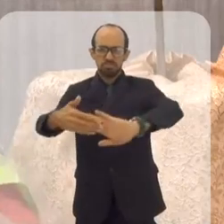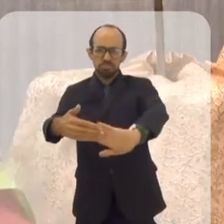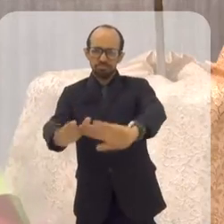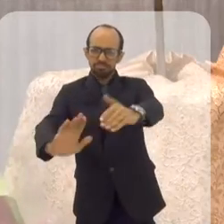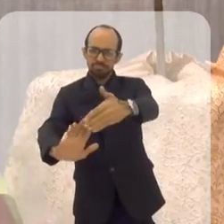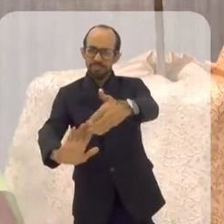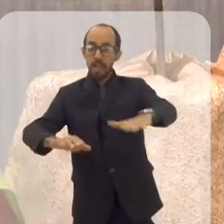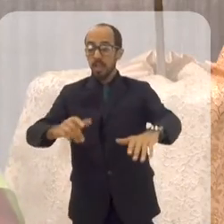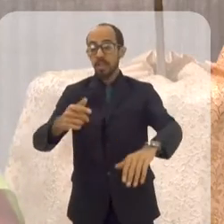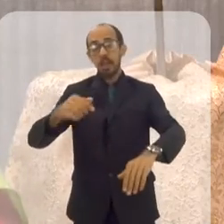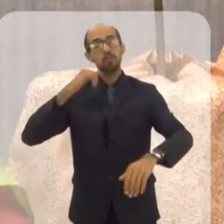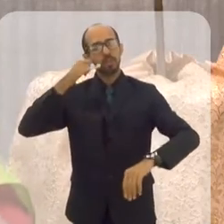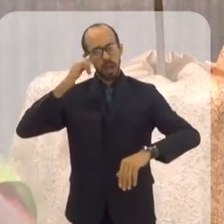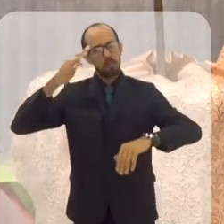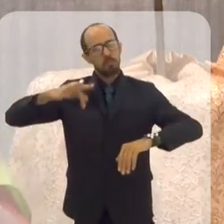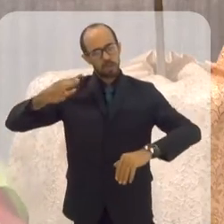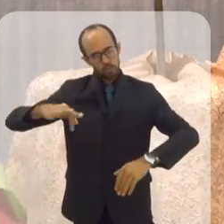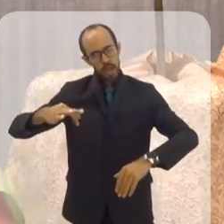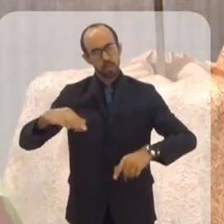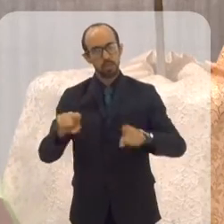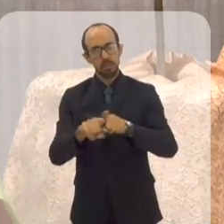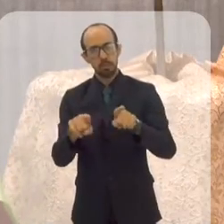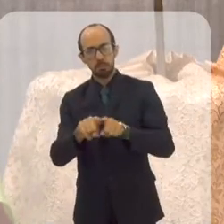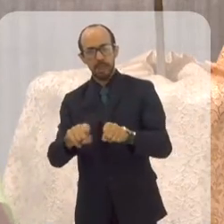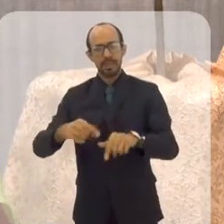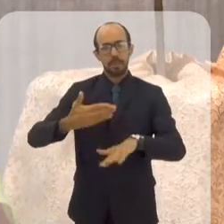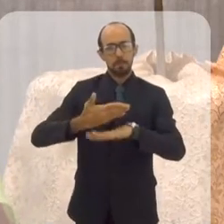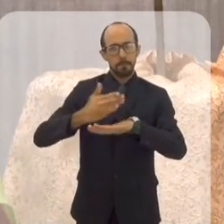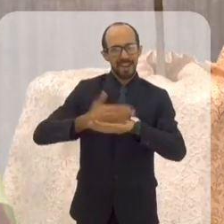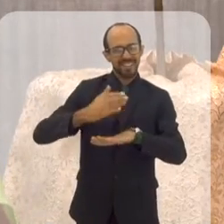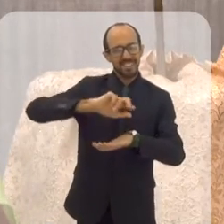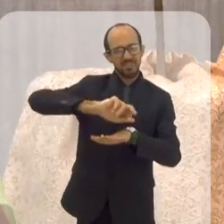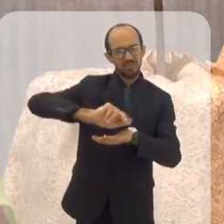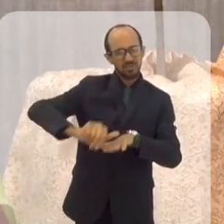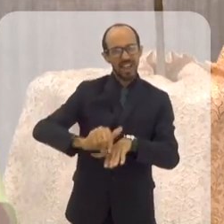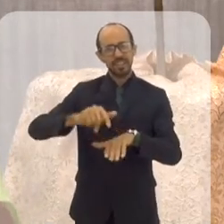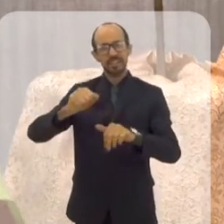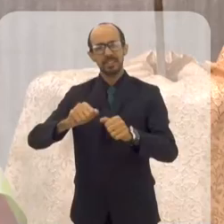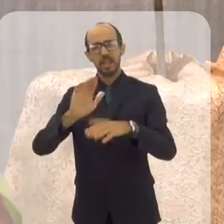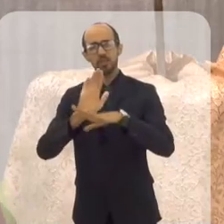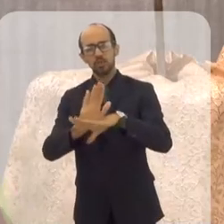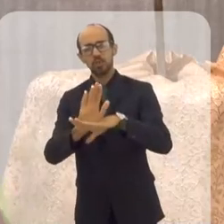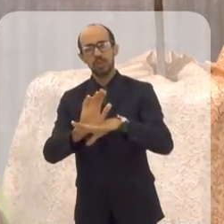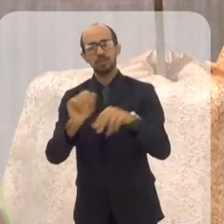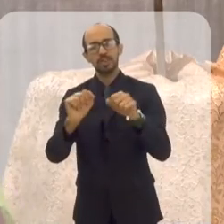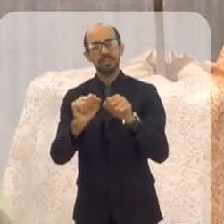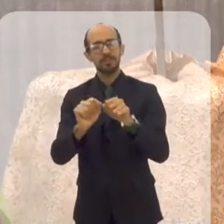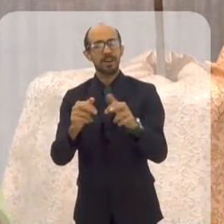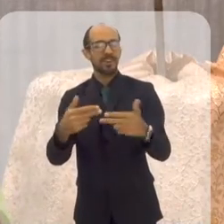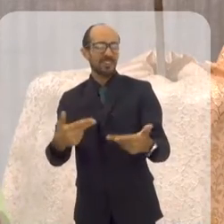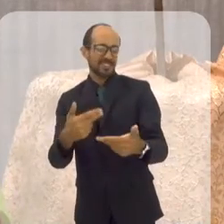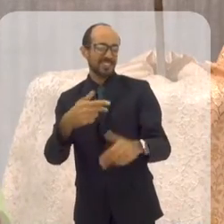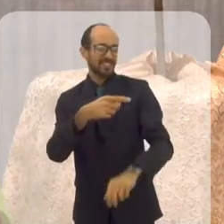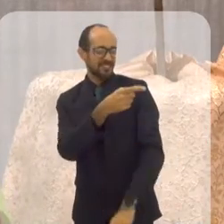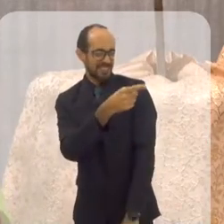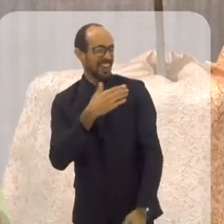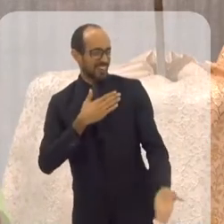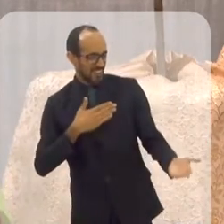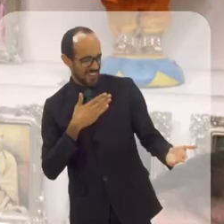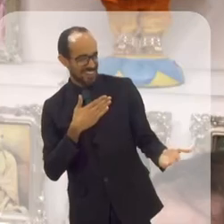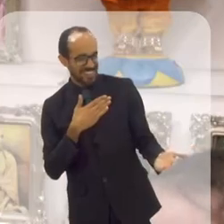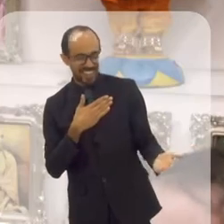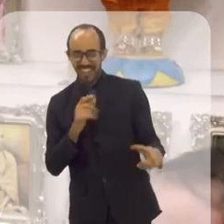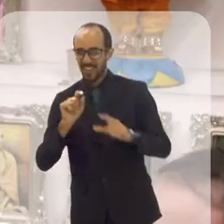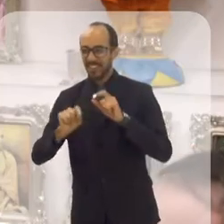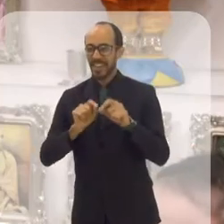ferimento tá E aí você também tem várias práticas que ajudam a fazer uma coisa que eu sei que você gosta quando